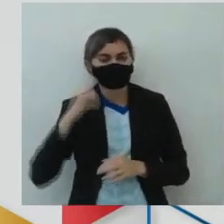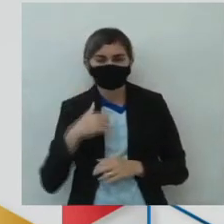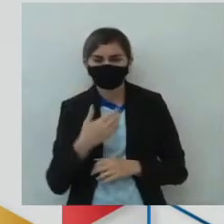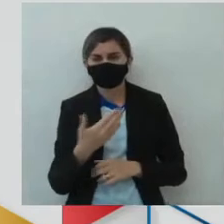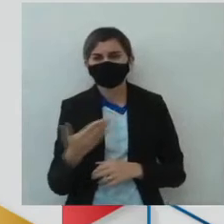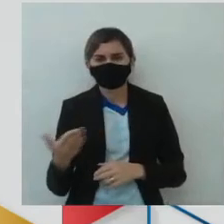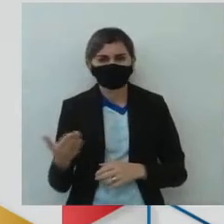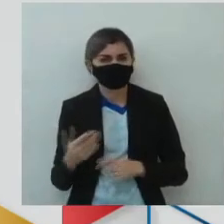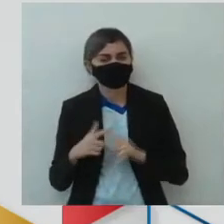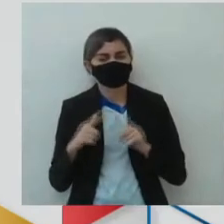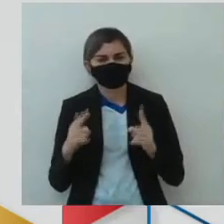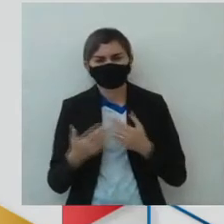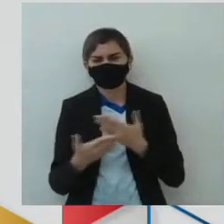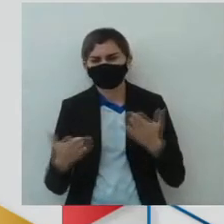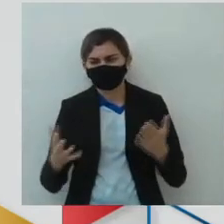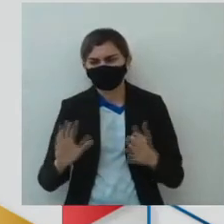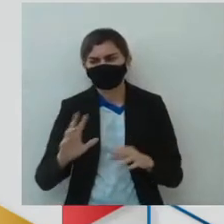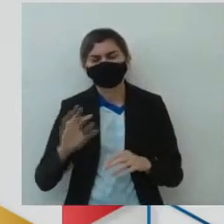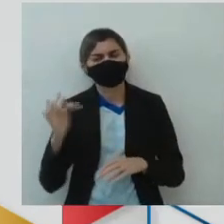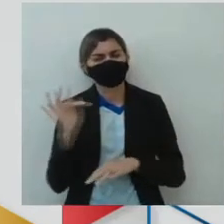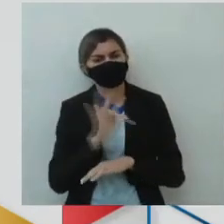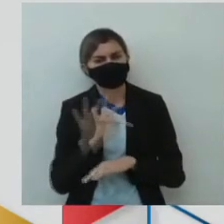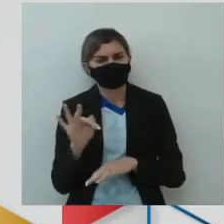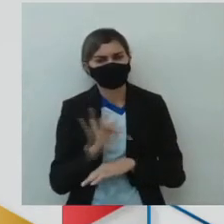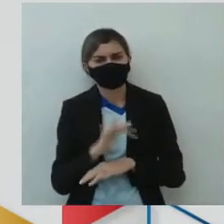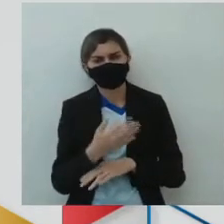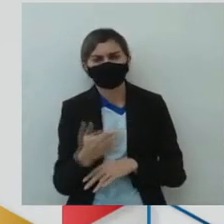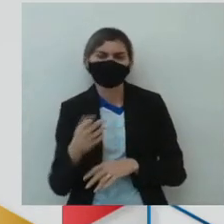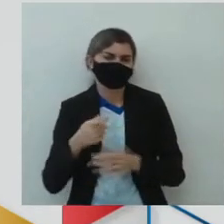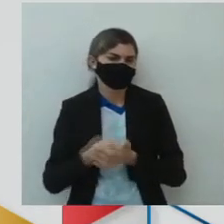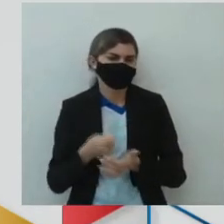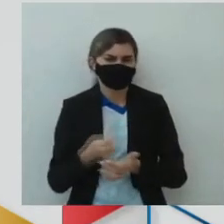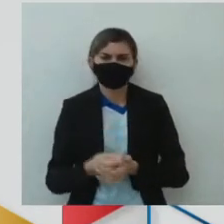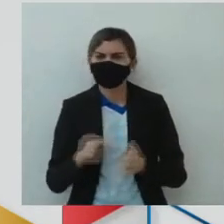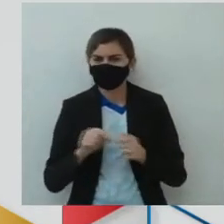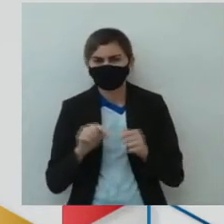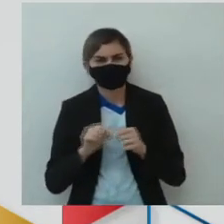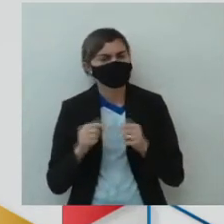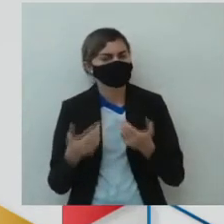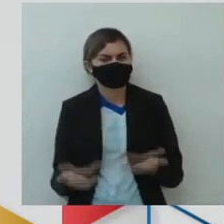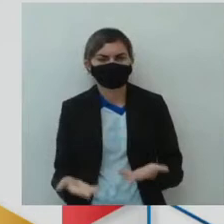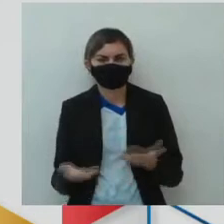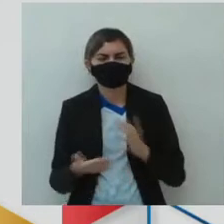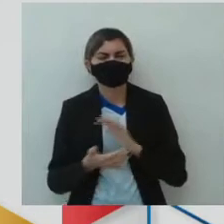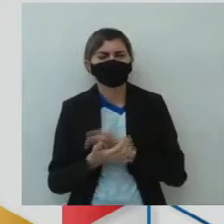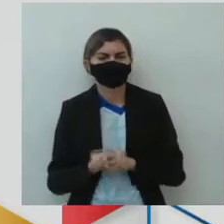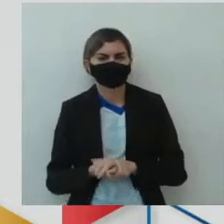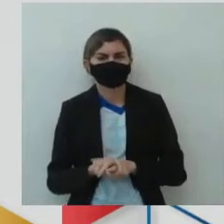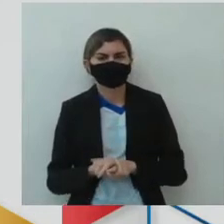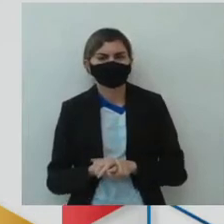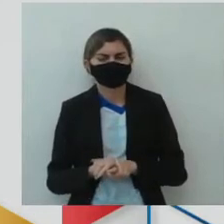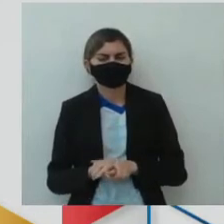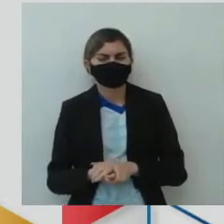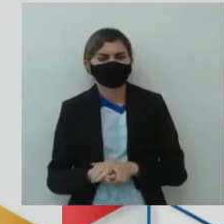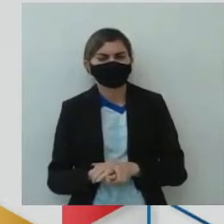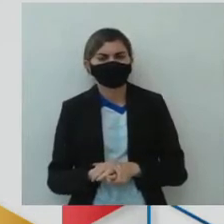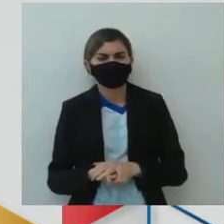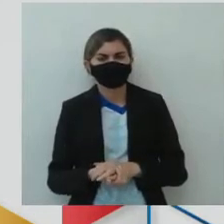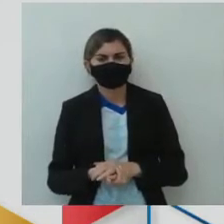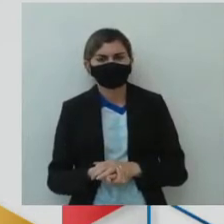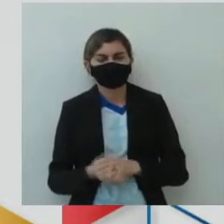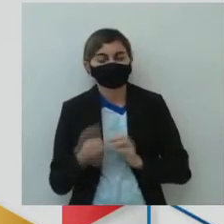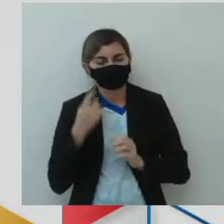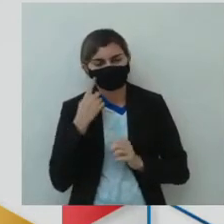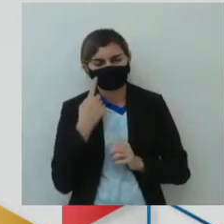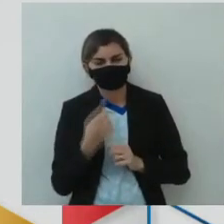dessa mas é em situações formais você deve fazer isso classe isso me usa for Praise you can use